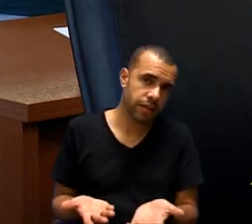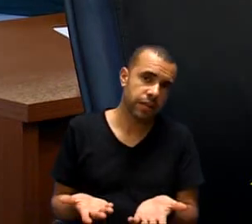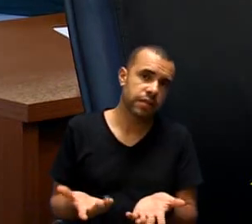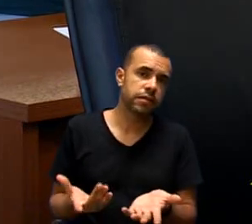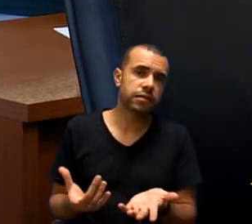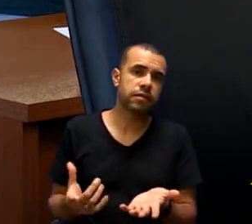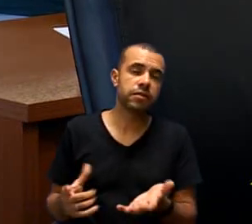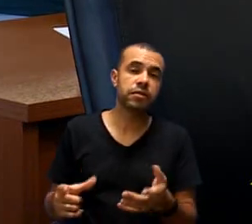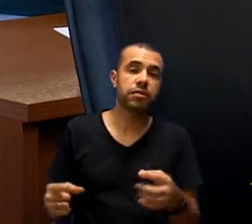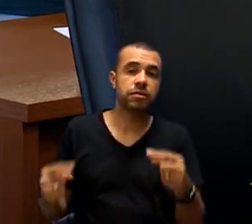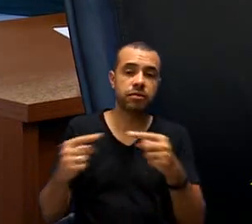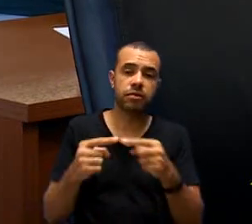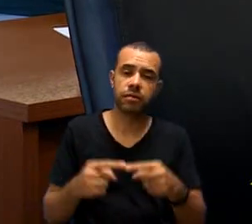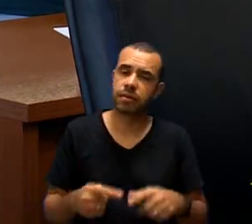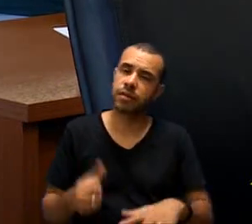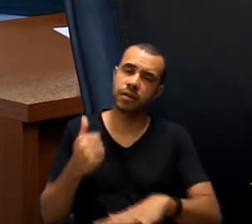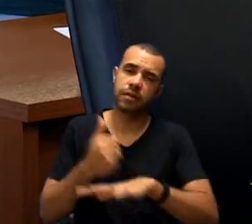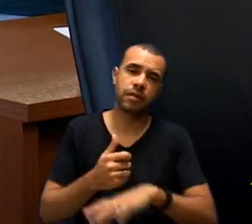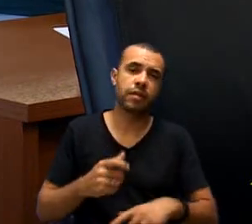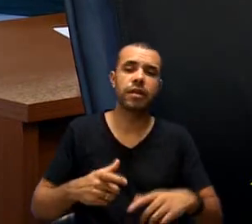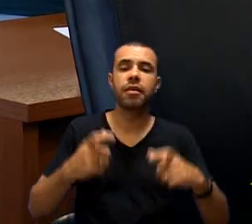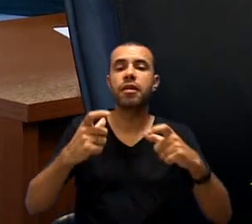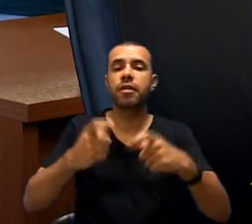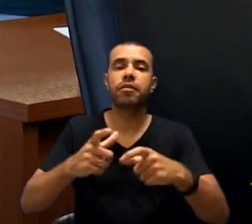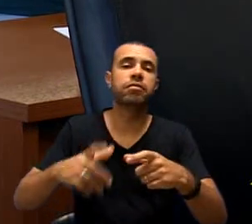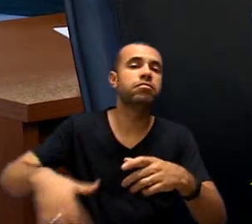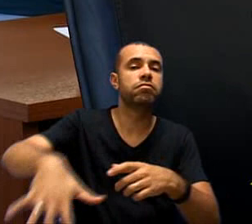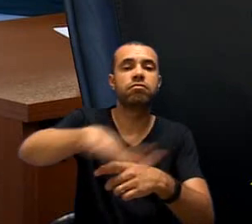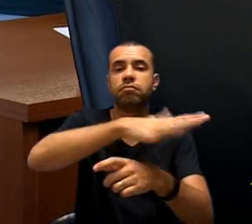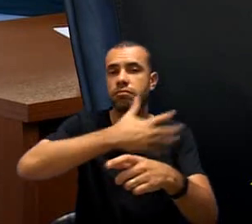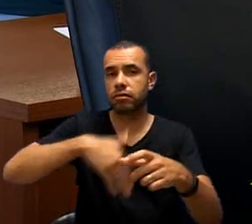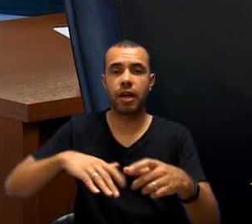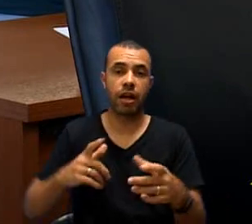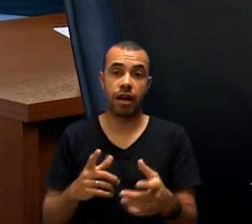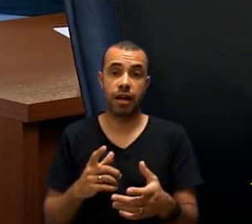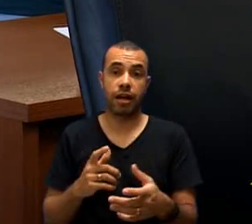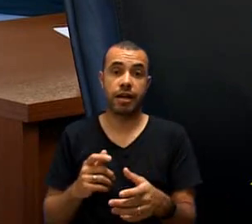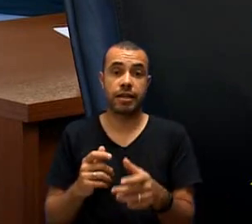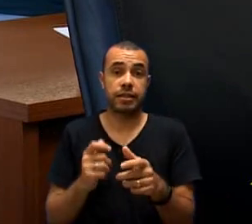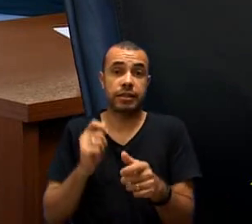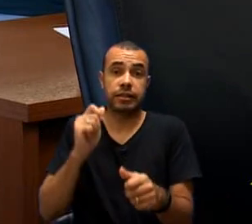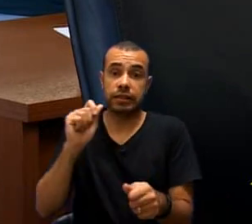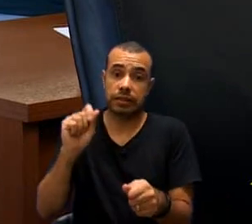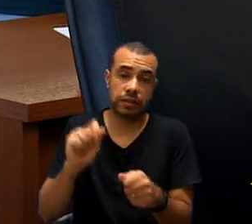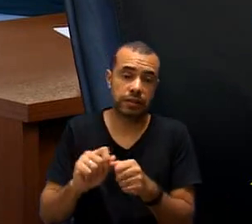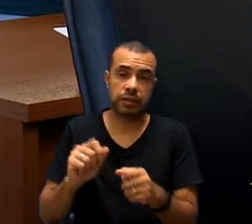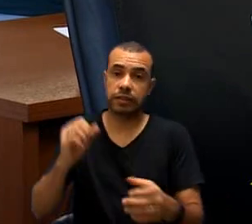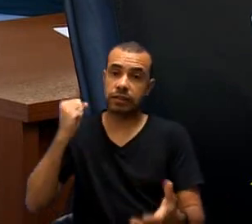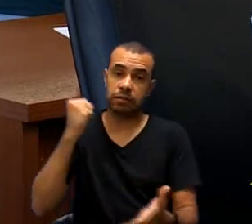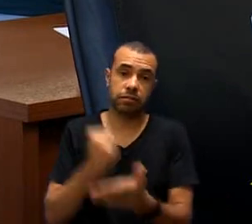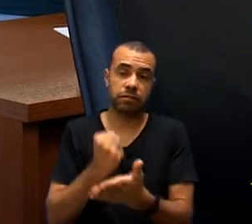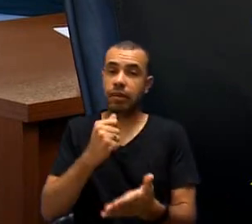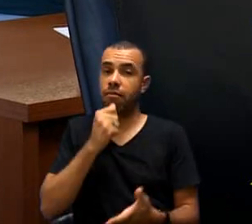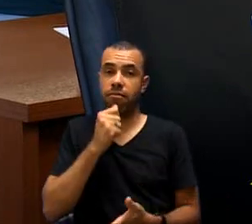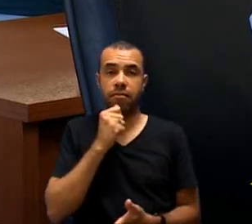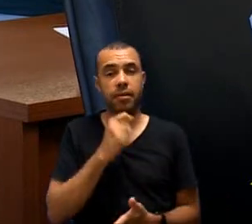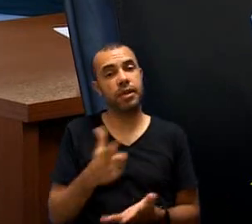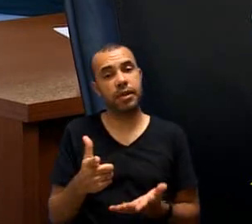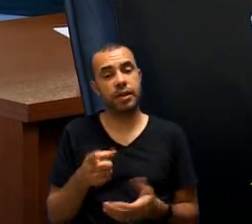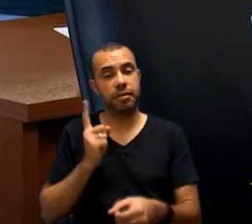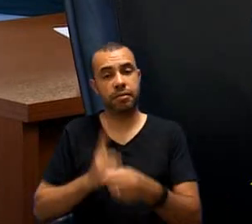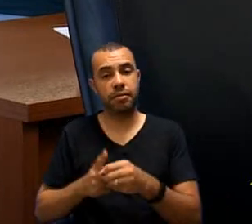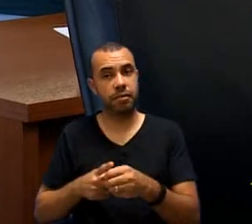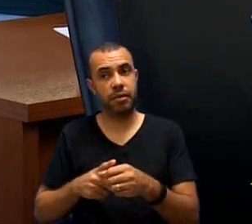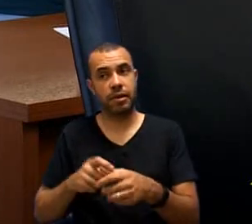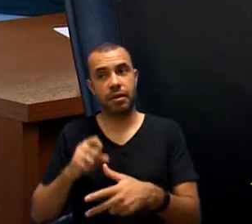de secretaria regional, enfim, que ainda se não se efetivou, e não é uma questão só do Poder Executivo Municipal, mas